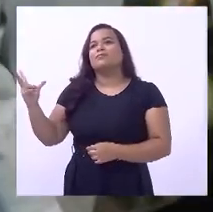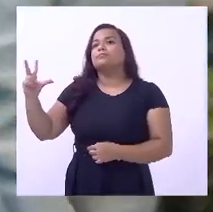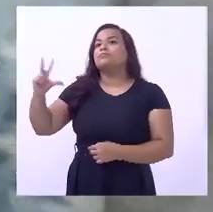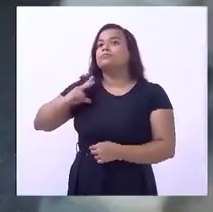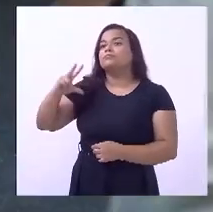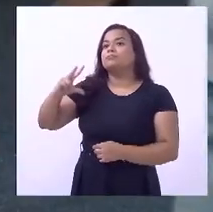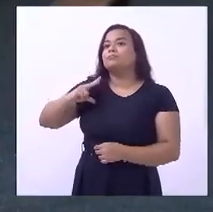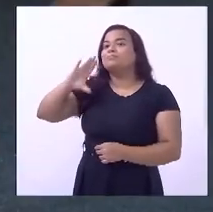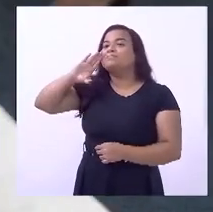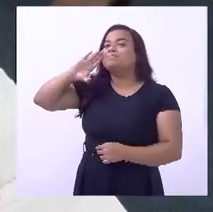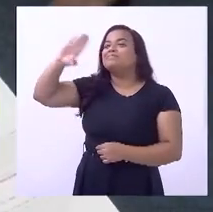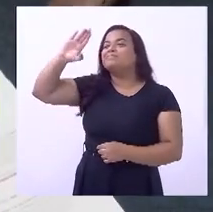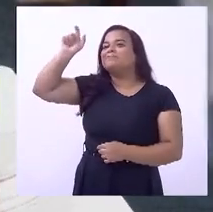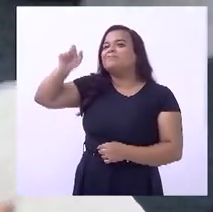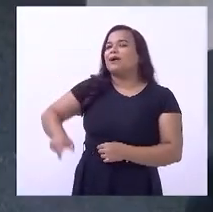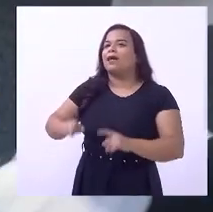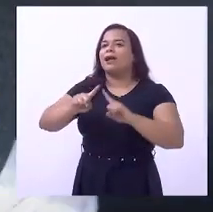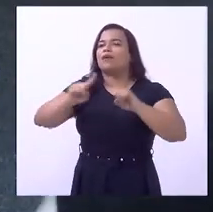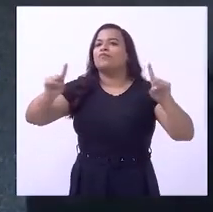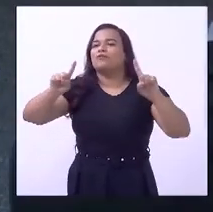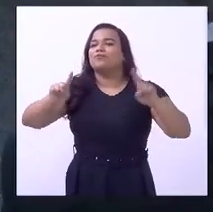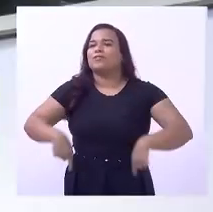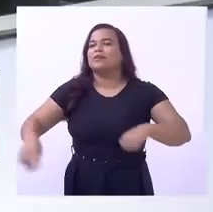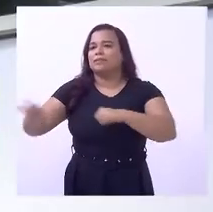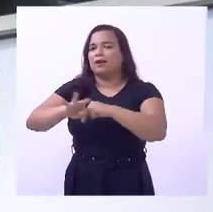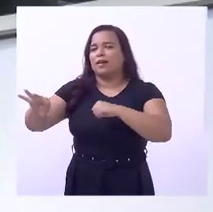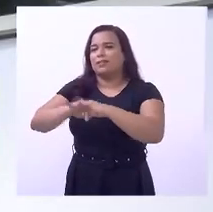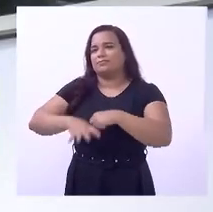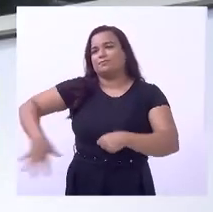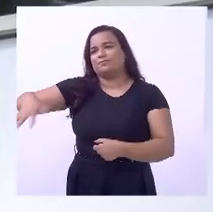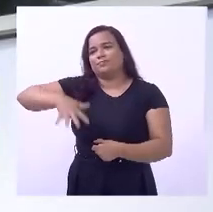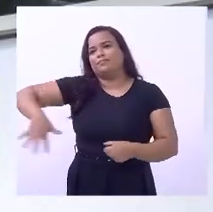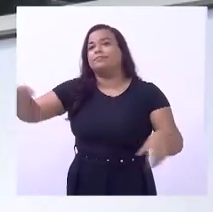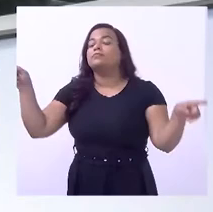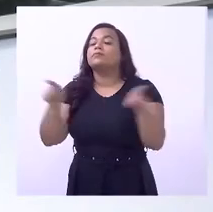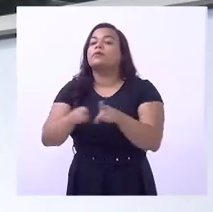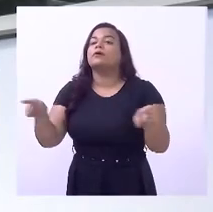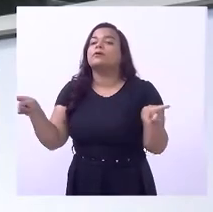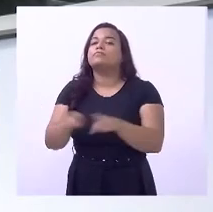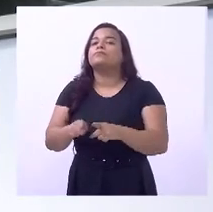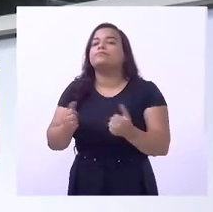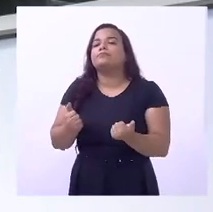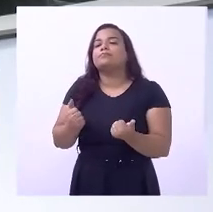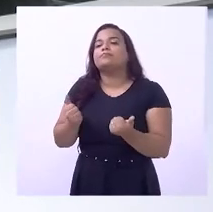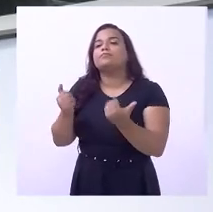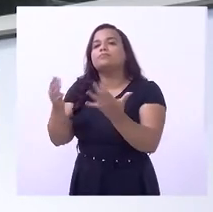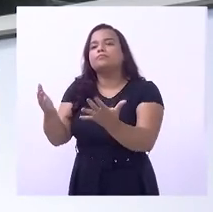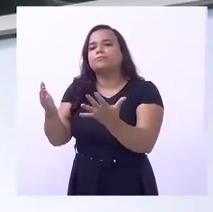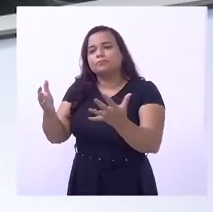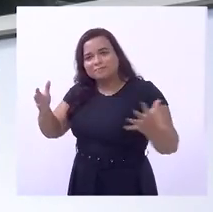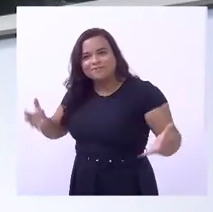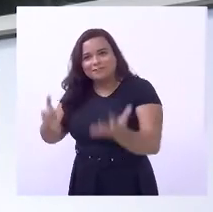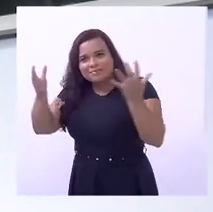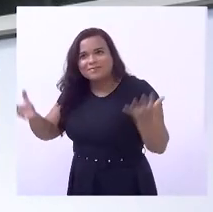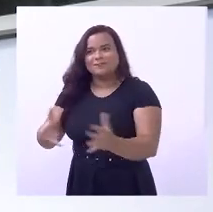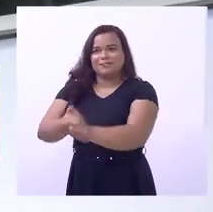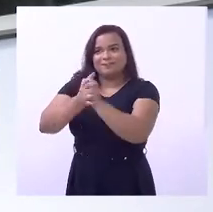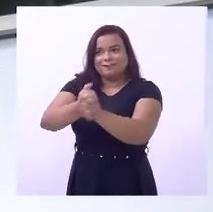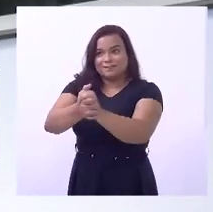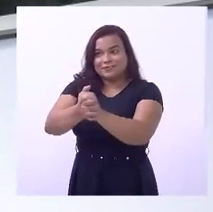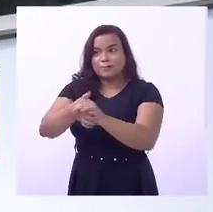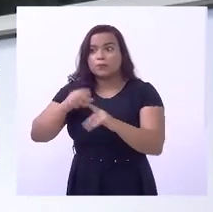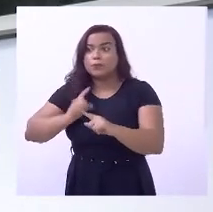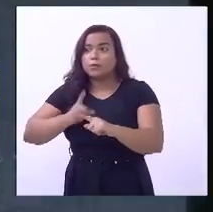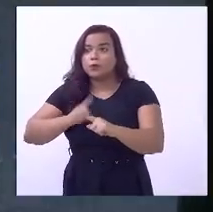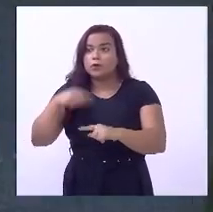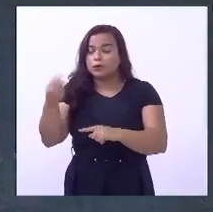particular, o quadro técnico, né? E saudar de uma maneira muito efusiva, porque a gente vê